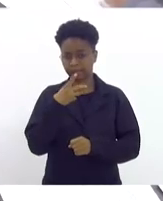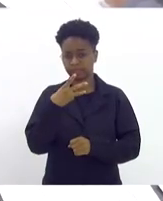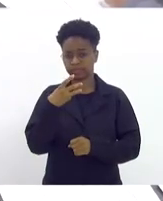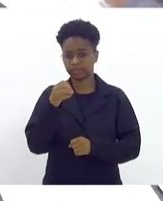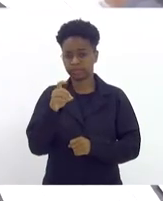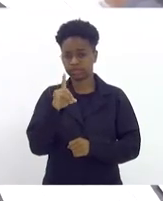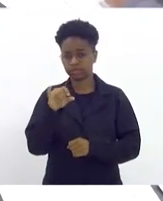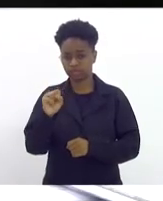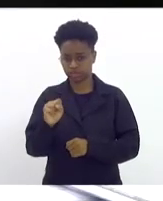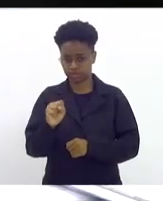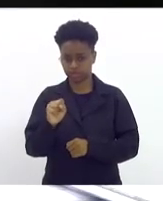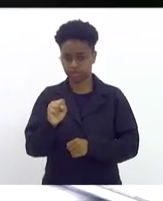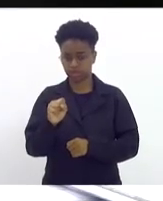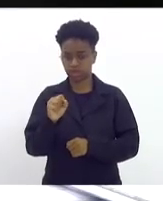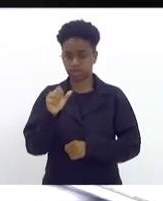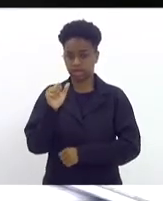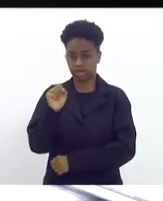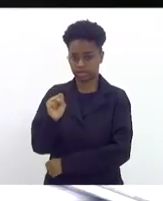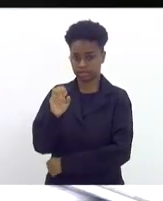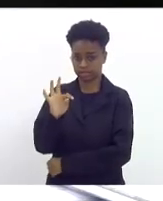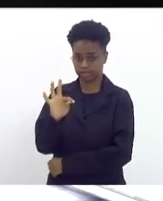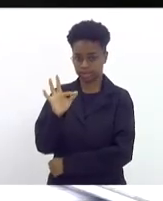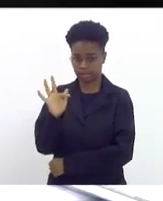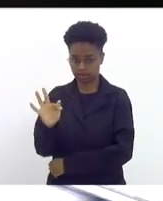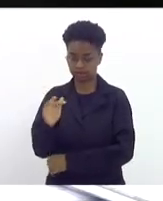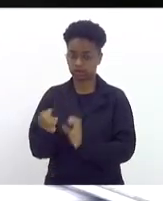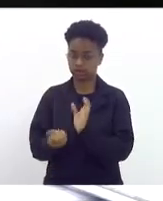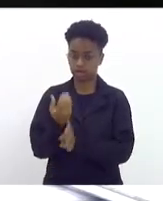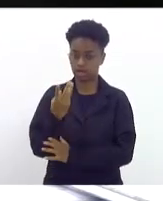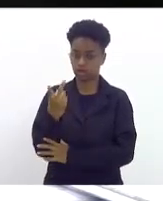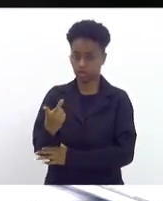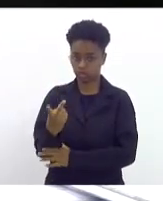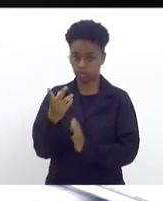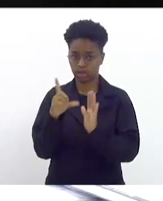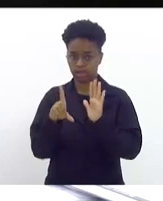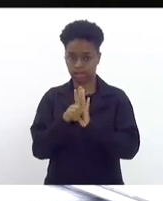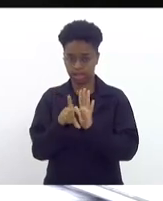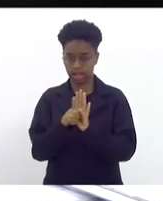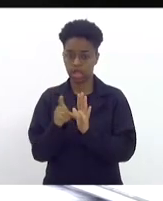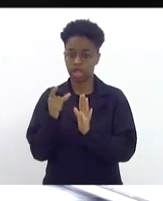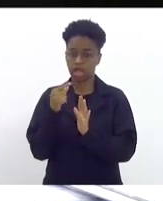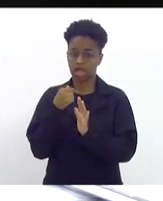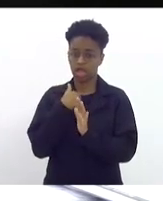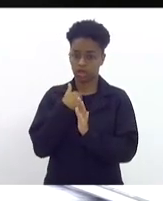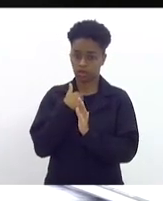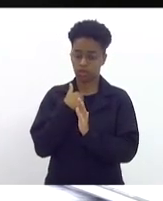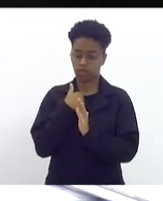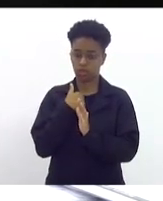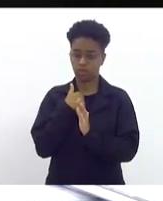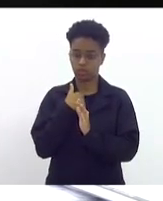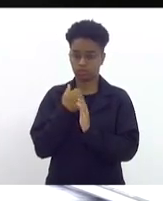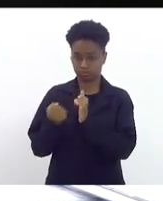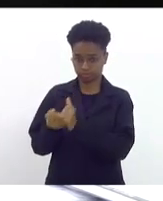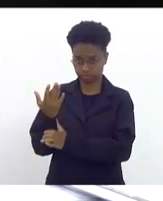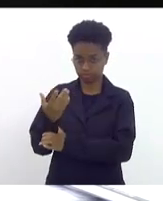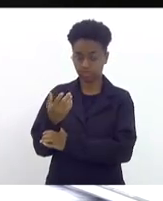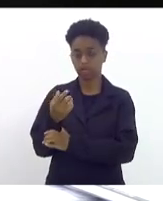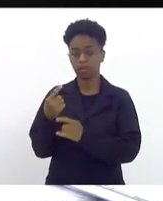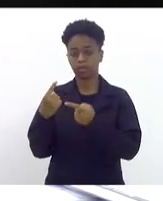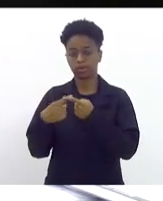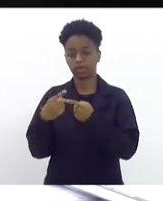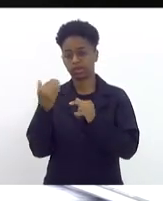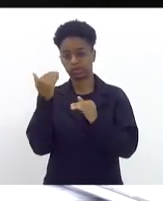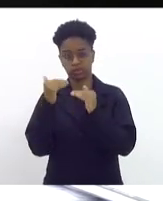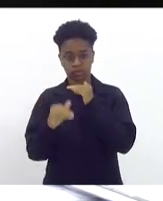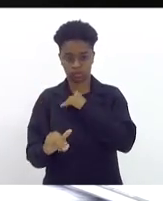o Supremo declarou duas leis que eu fui o autores como incondicionais por dois motivos vice